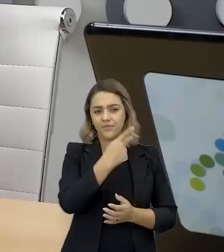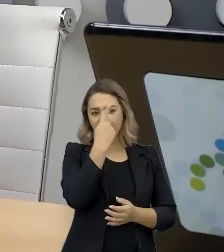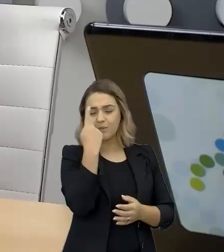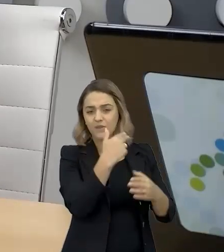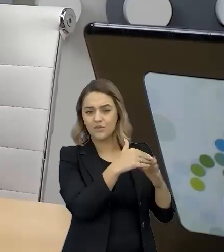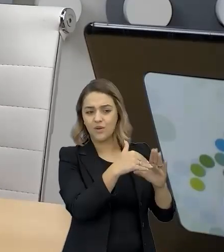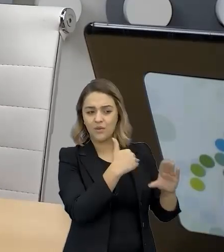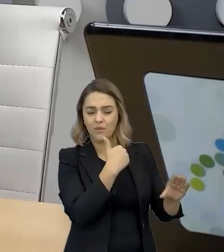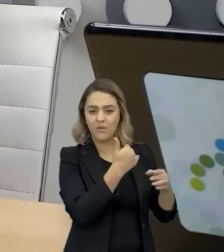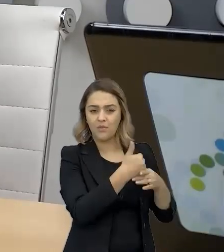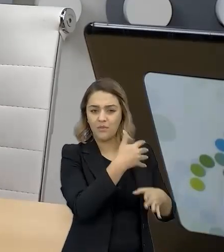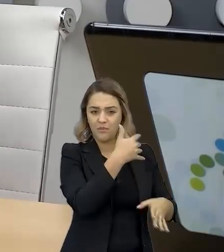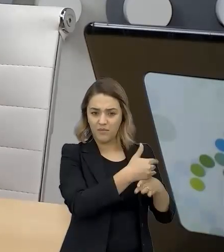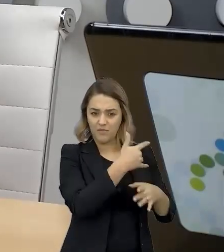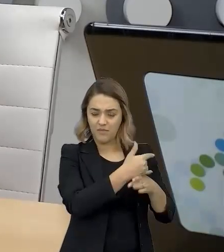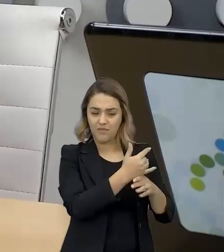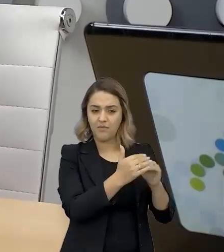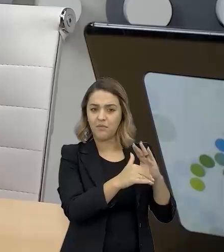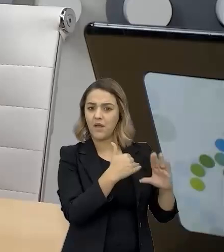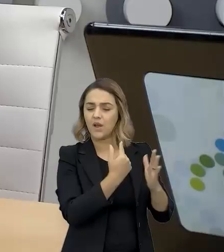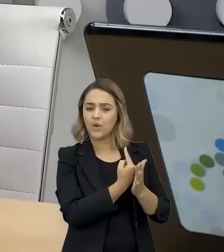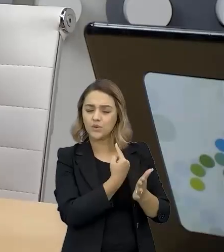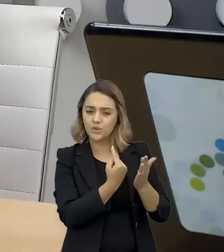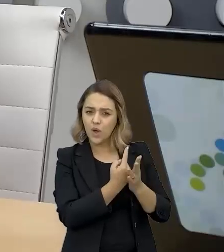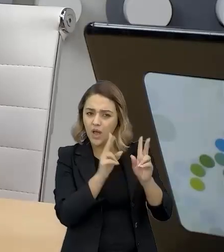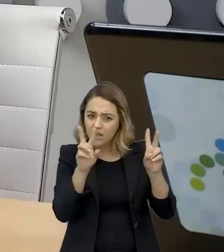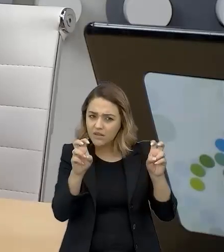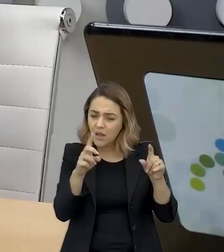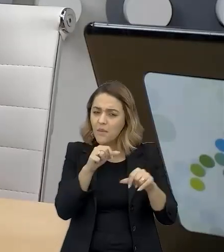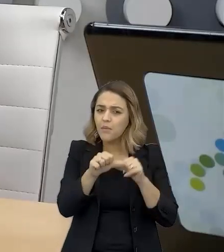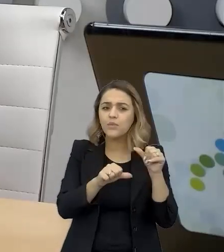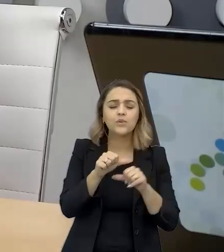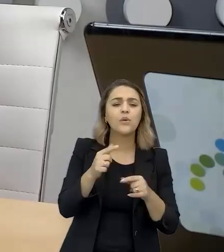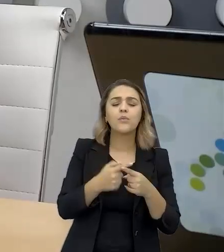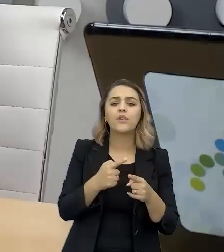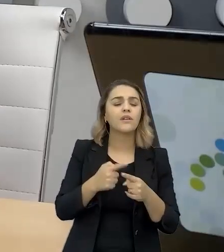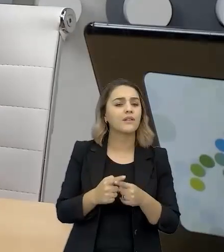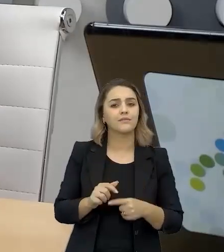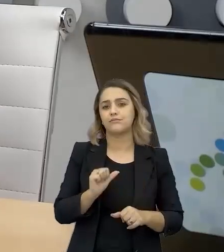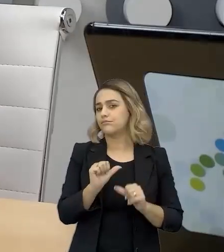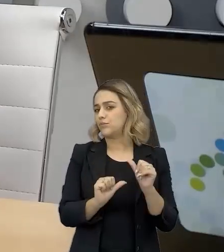que mudou o tema. Não mudou, tá, gente? O tema já estava esse mesmo.